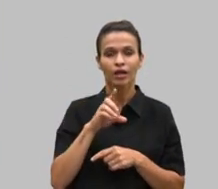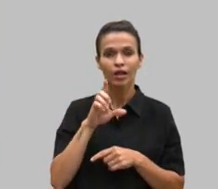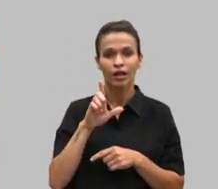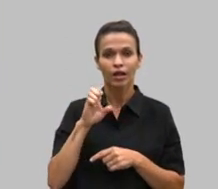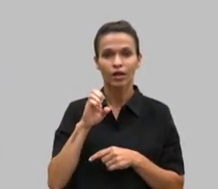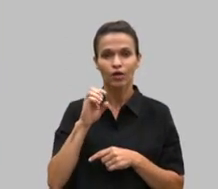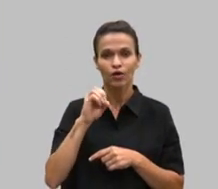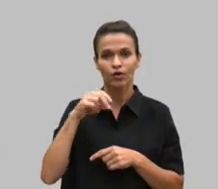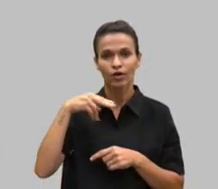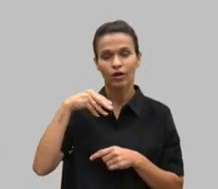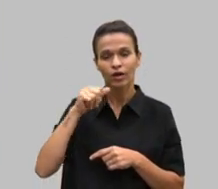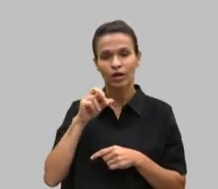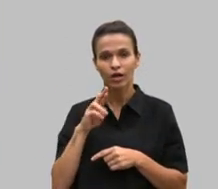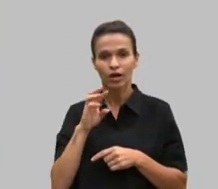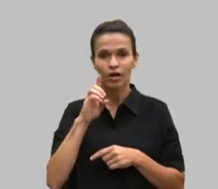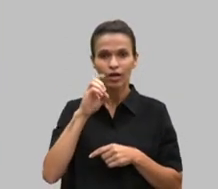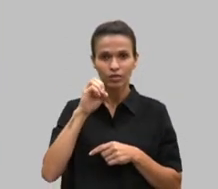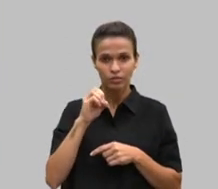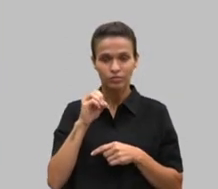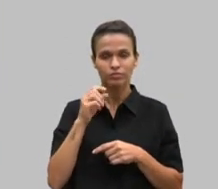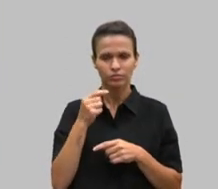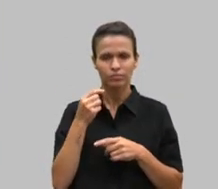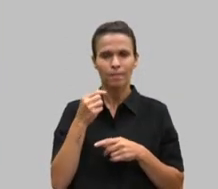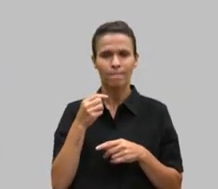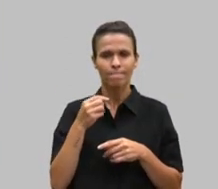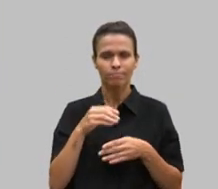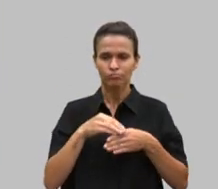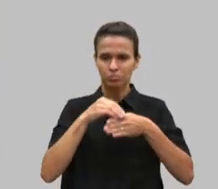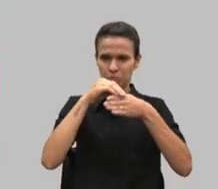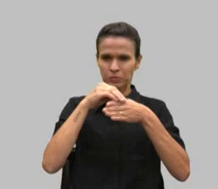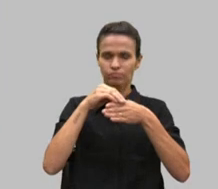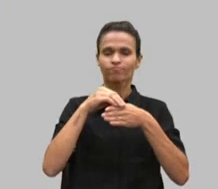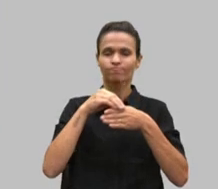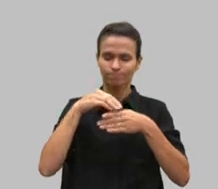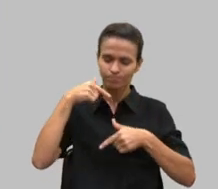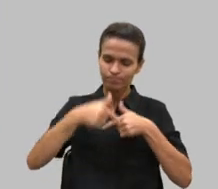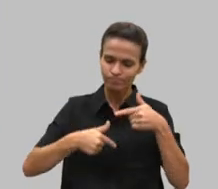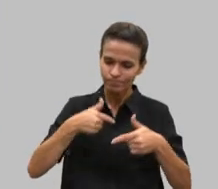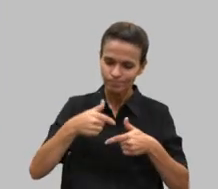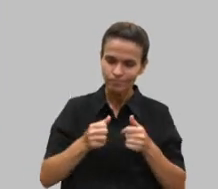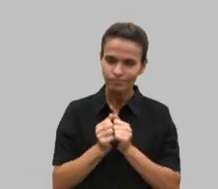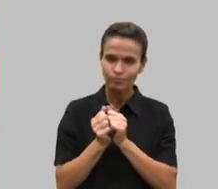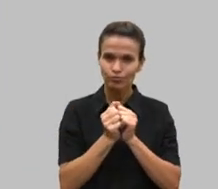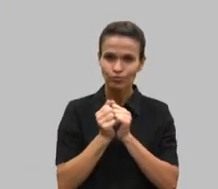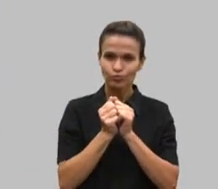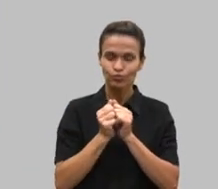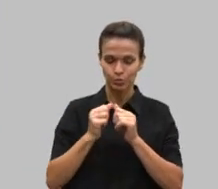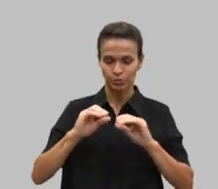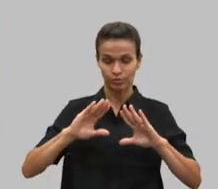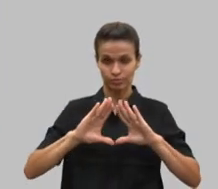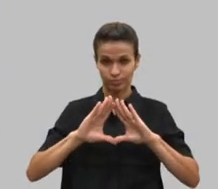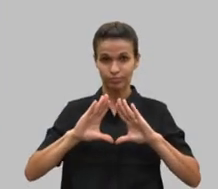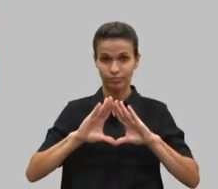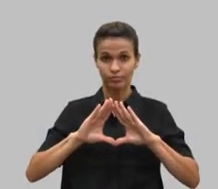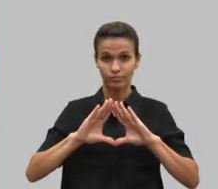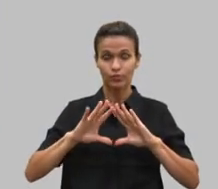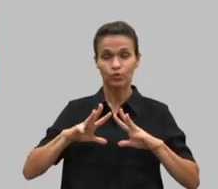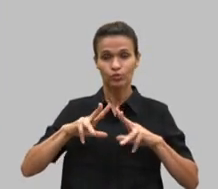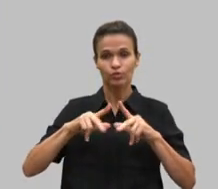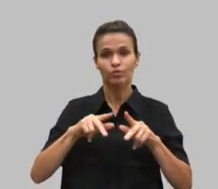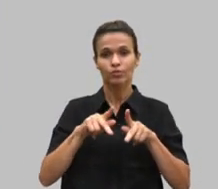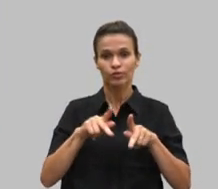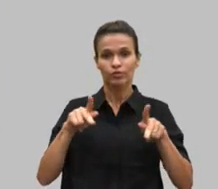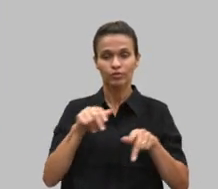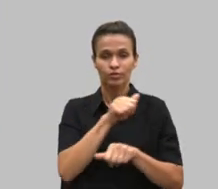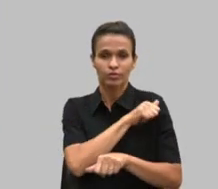tem sido o nosso porta-voz e trabalhador incansável junta esta igreja caso Legislativa e todos os professores e alunos